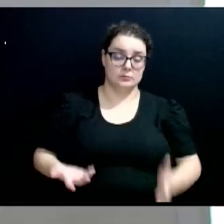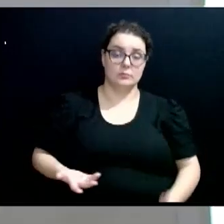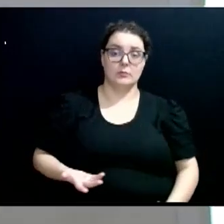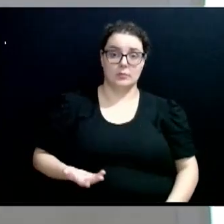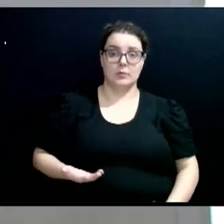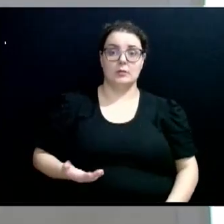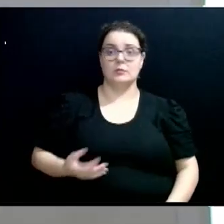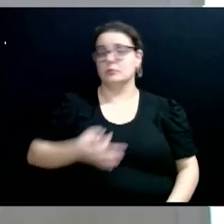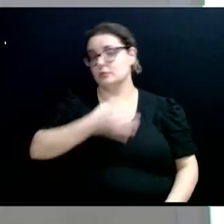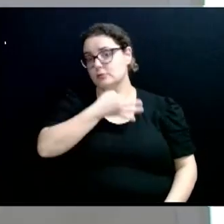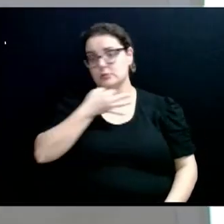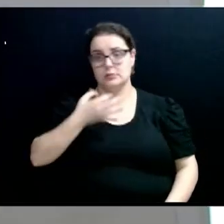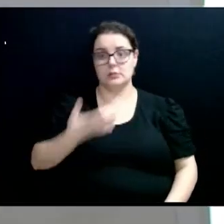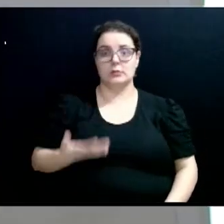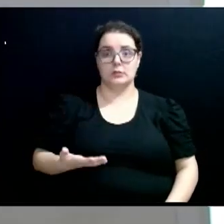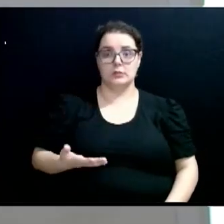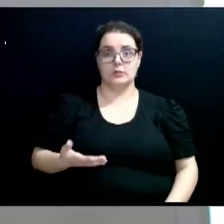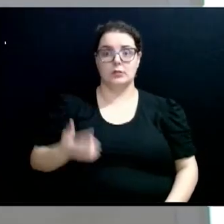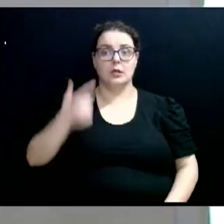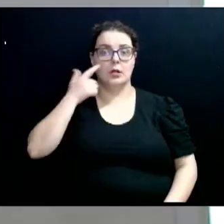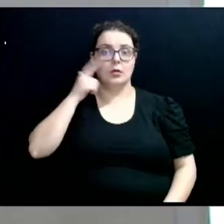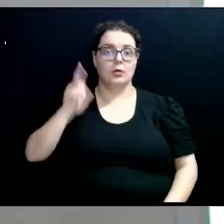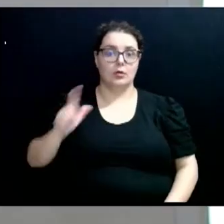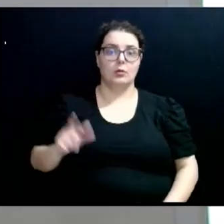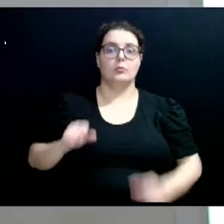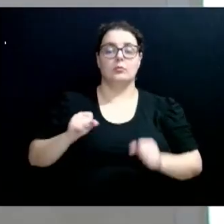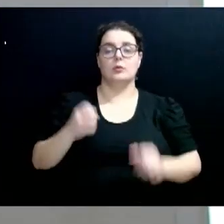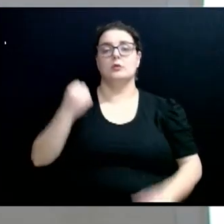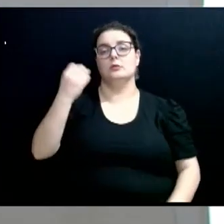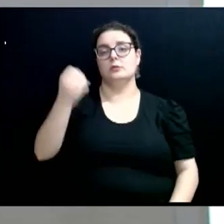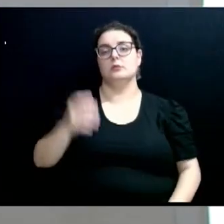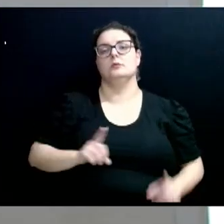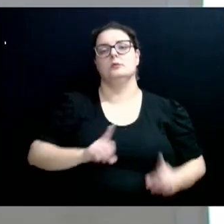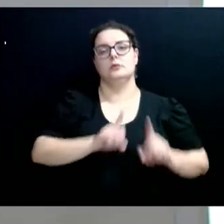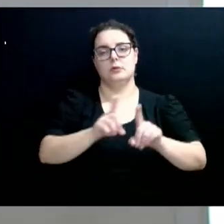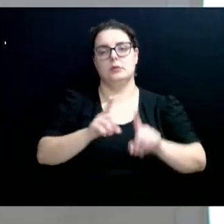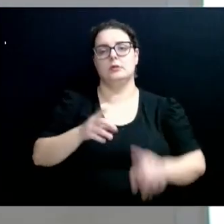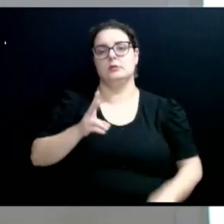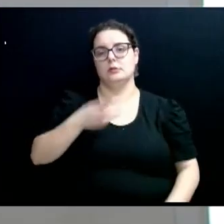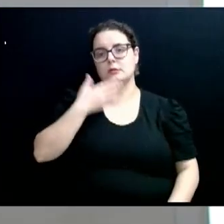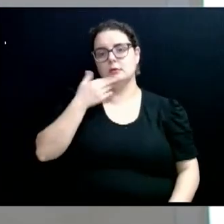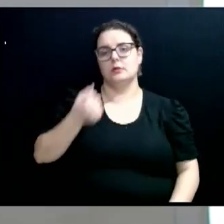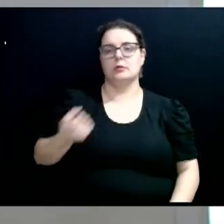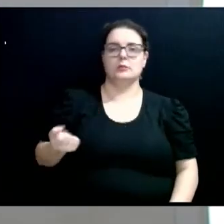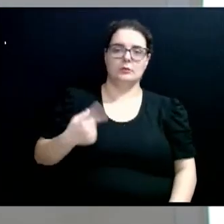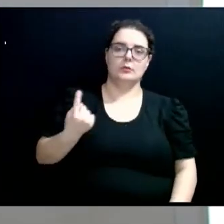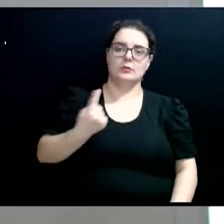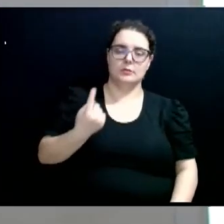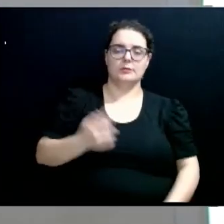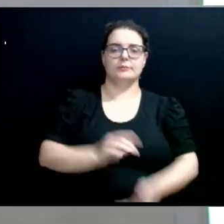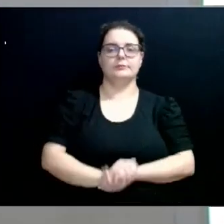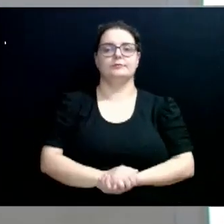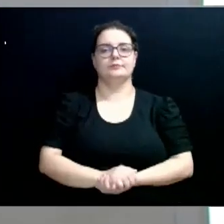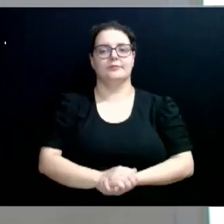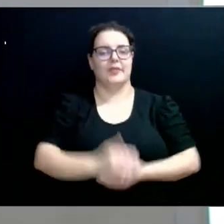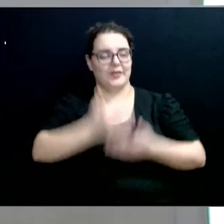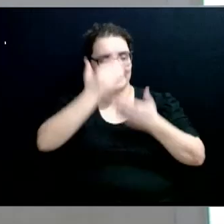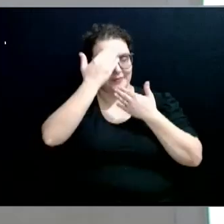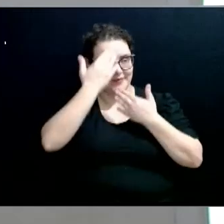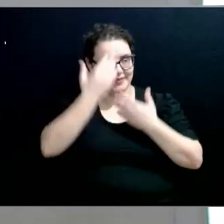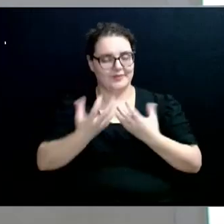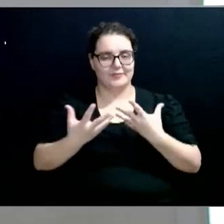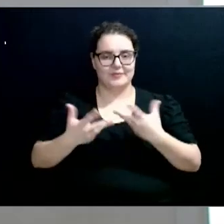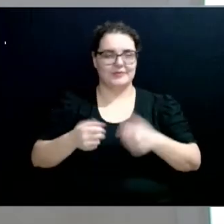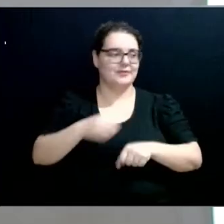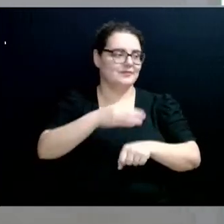execução seja sublime, né? E, evidentemente, podendo viajar acompanhado é sempre melhor do que viajar sozinho. Roberto,